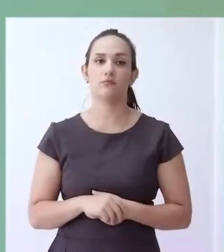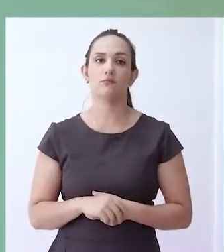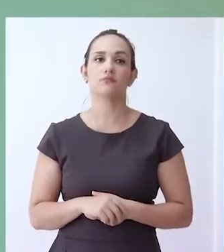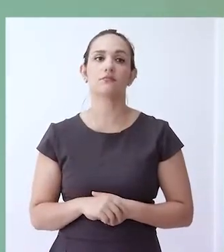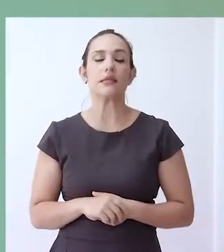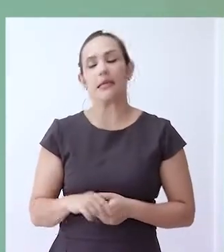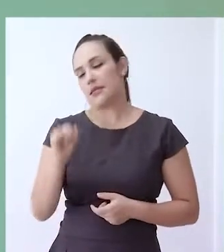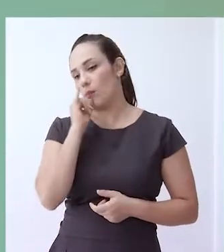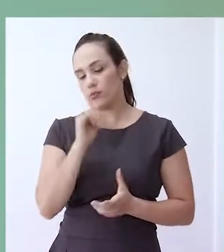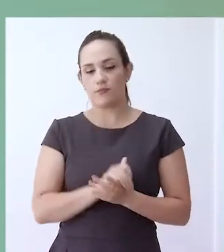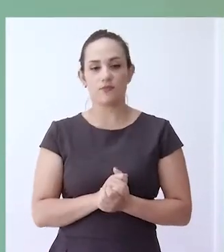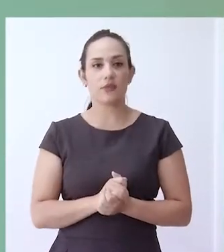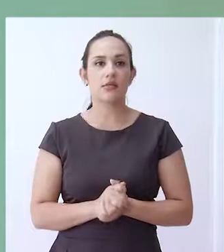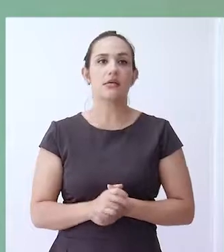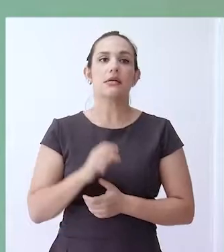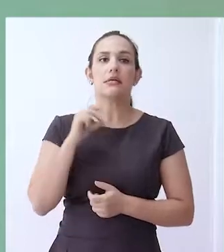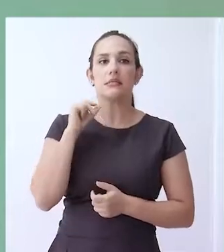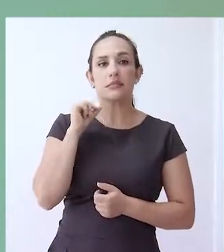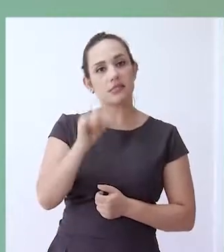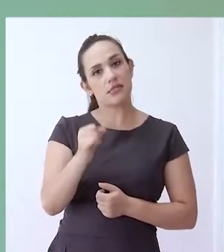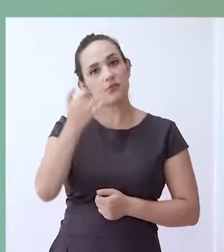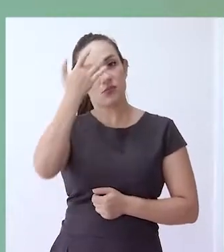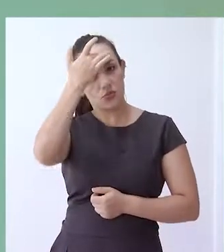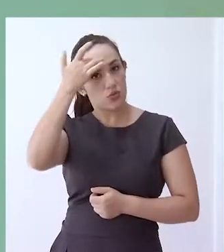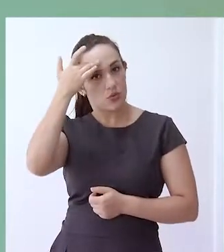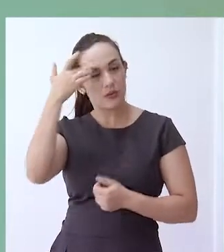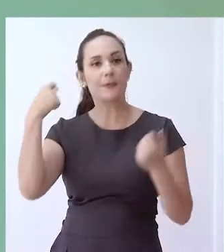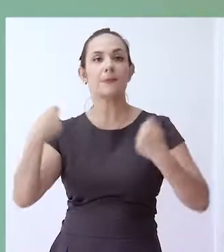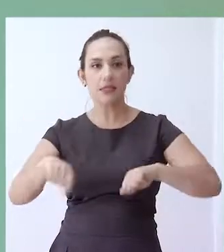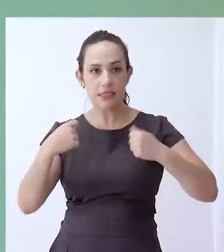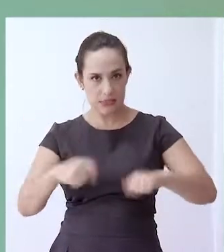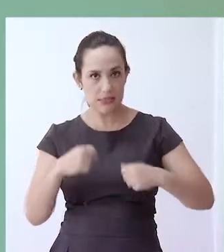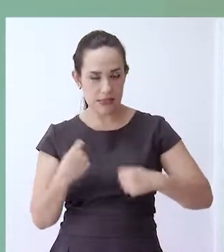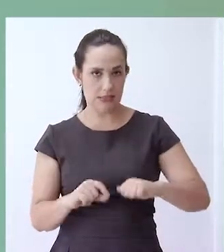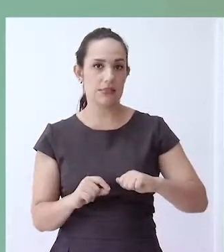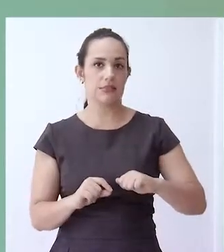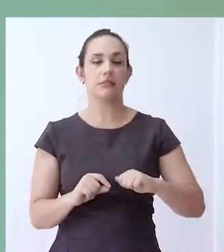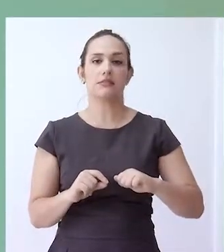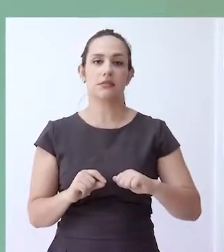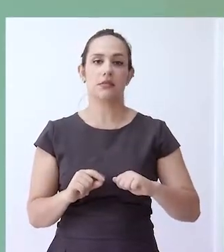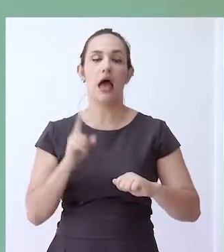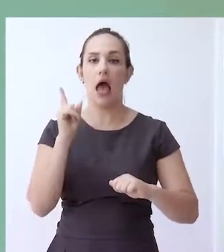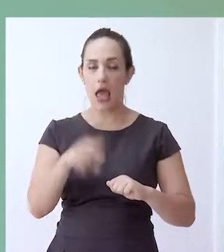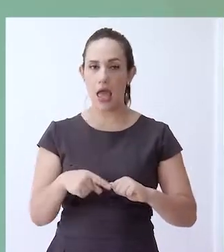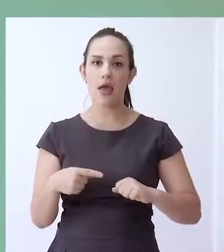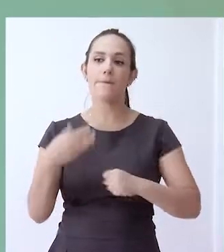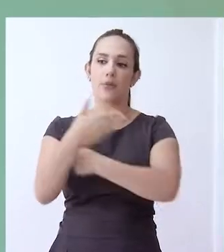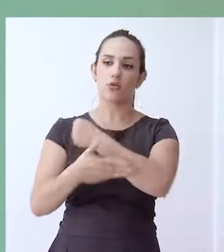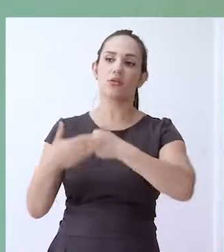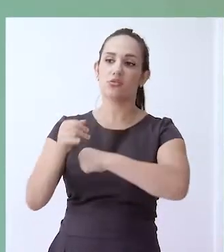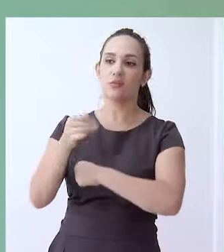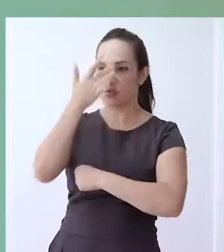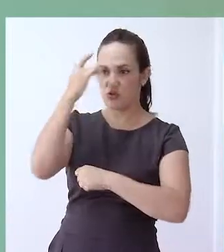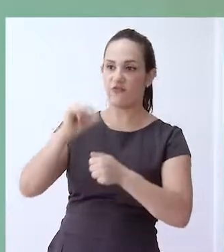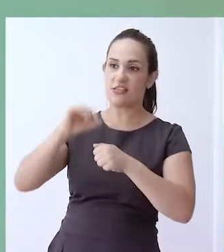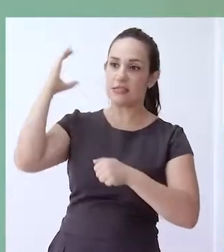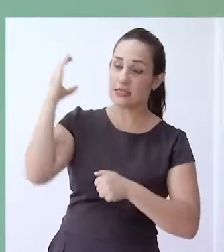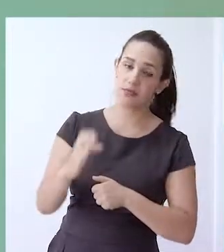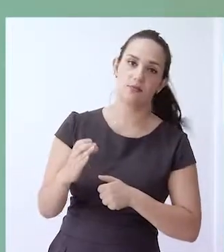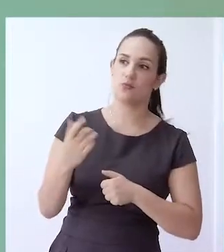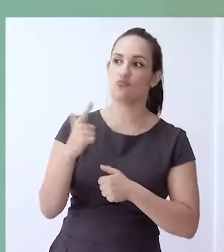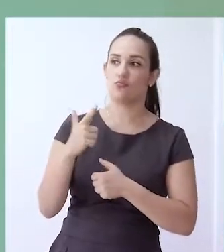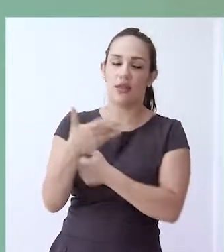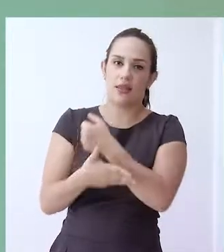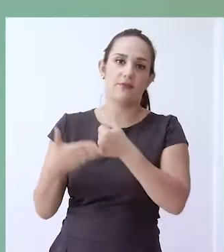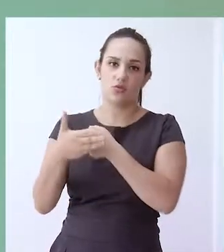precisa de alguém que o defenda na área criminal, em todas as comarcas do estado. Mas não éramos organizados como